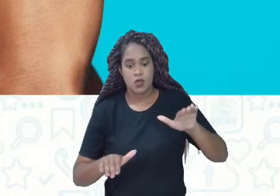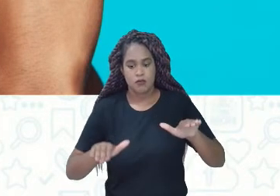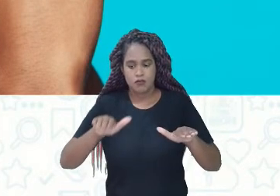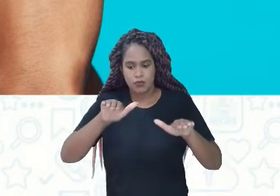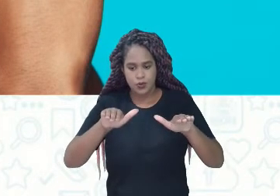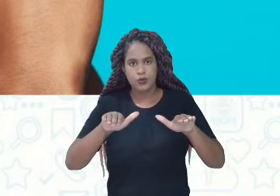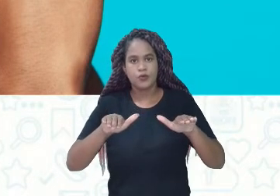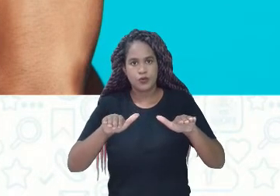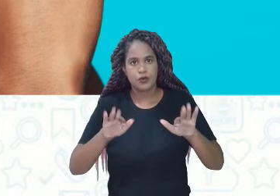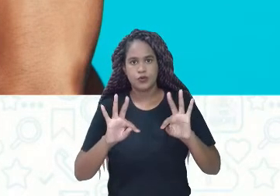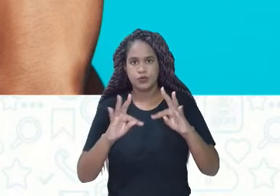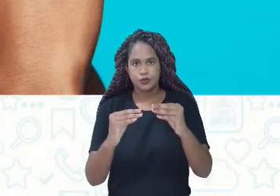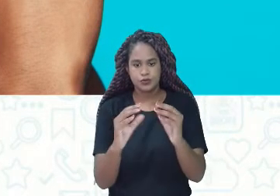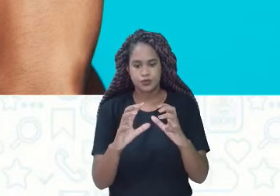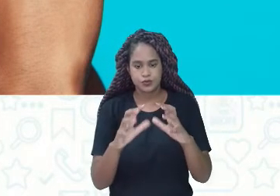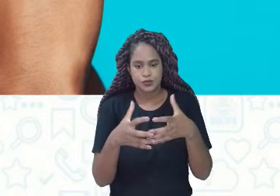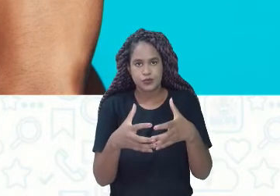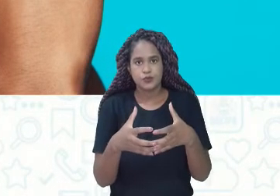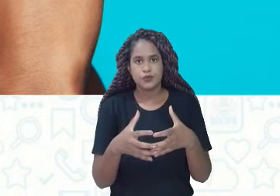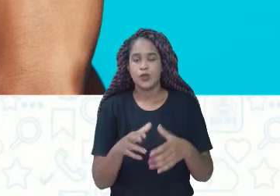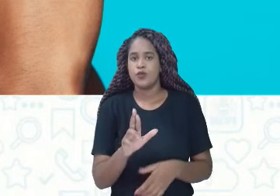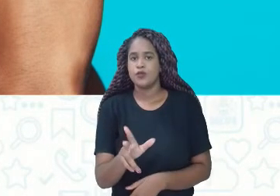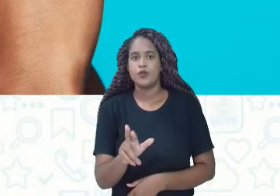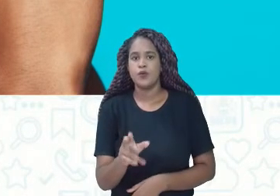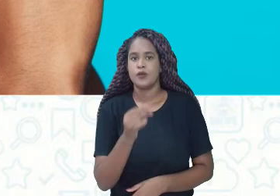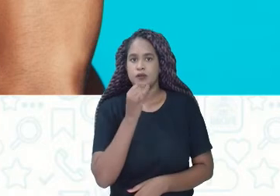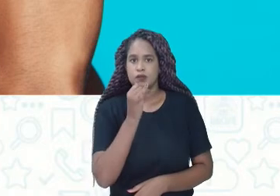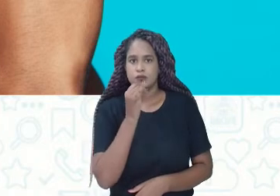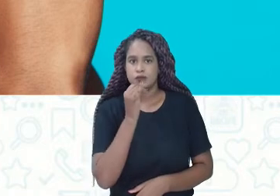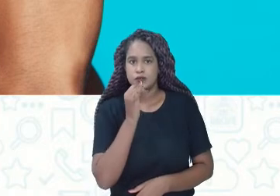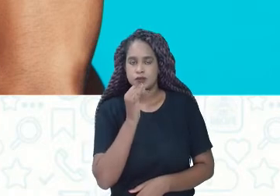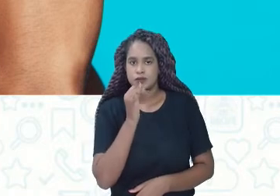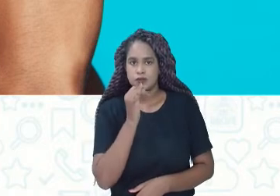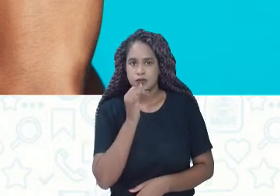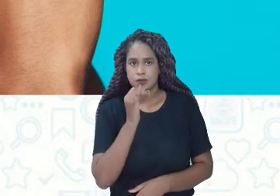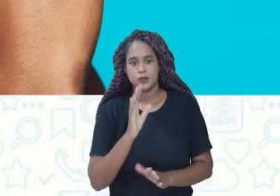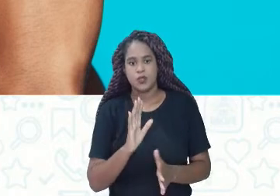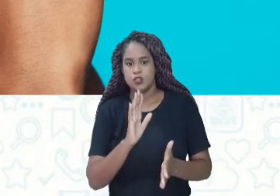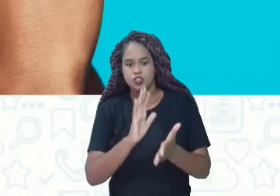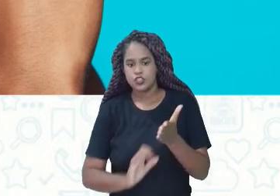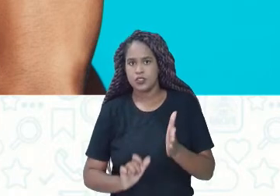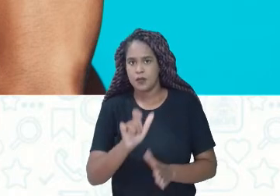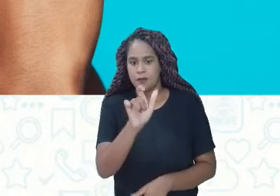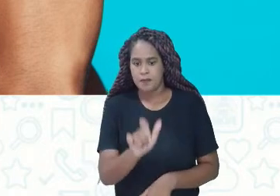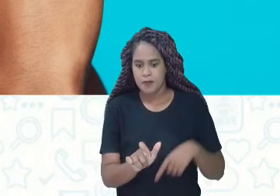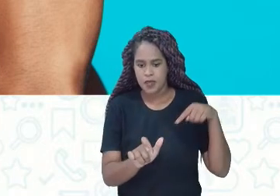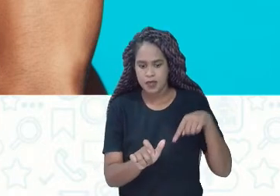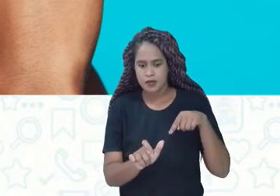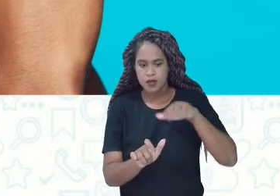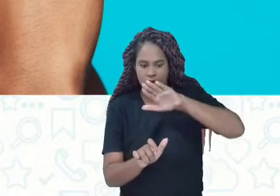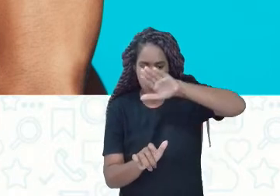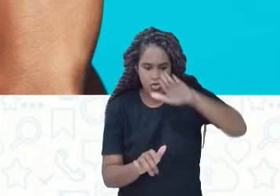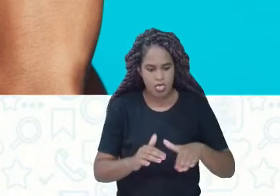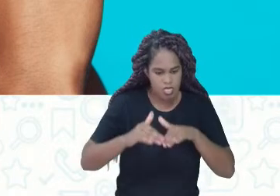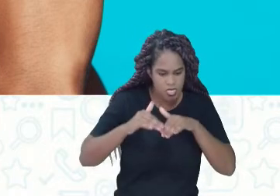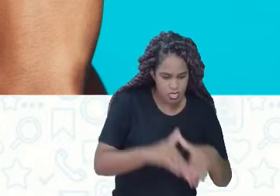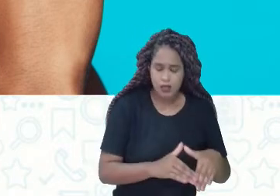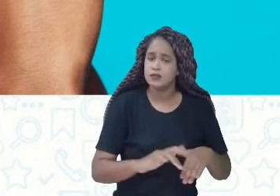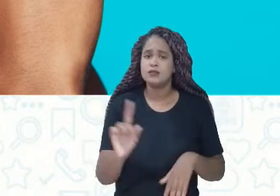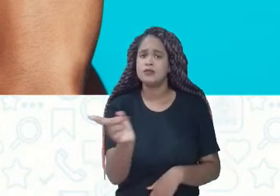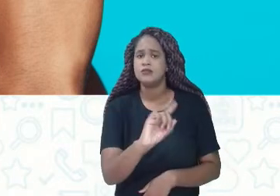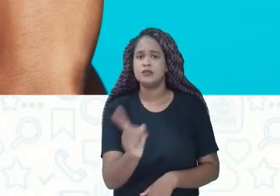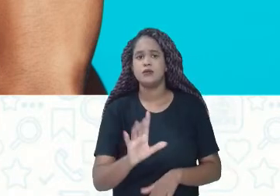a esses indivíduos. Ela não é uma tentativa de retirar pessoas racialmente favorecidas e sim tornar os espaços cada vez